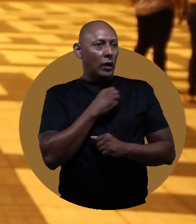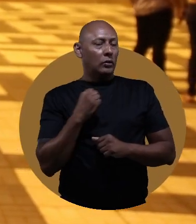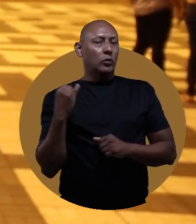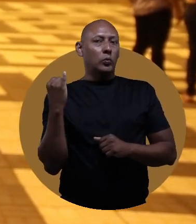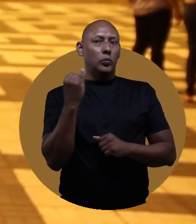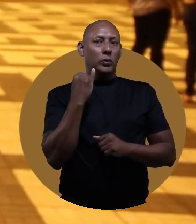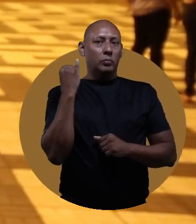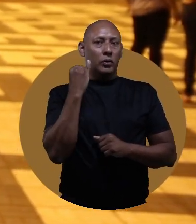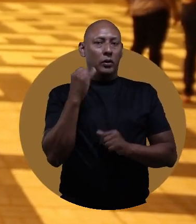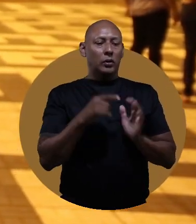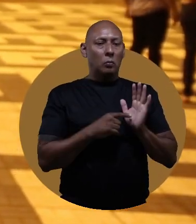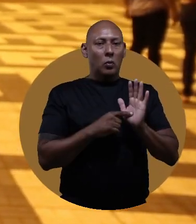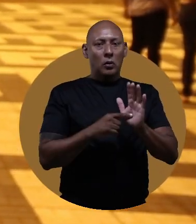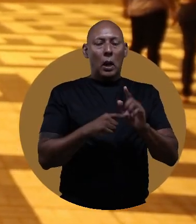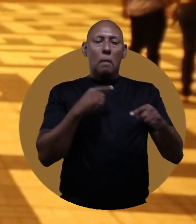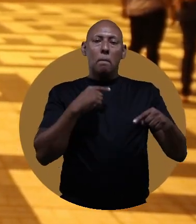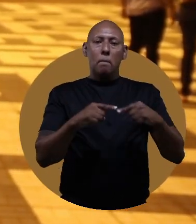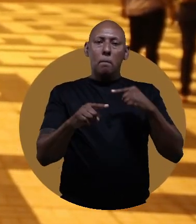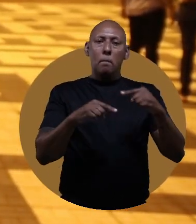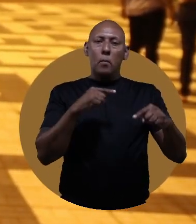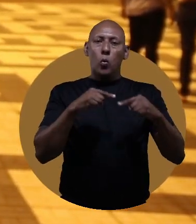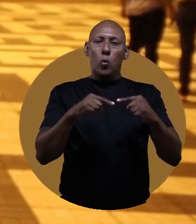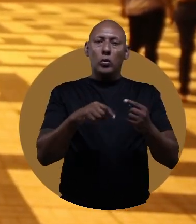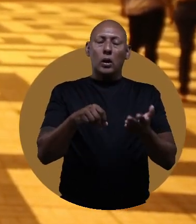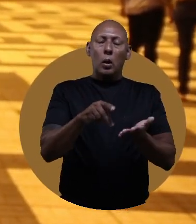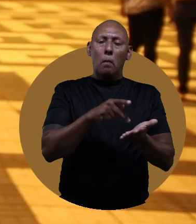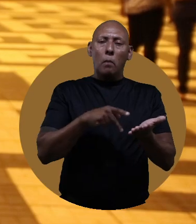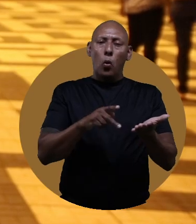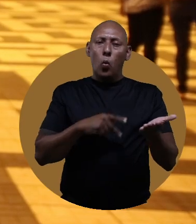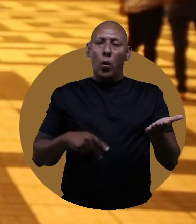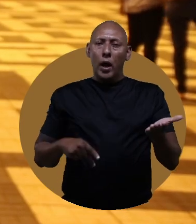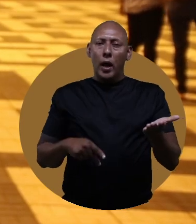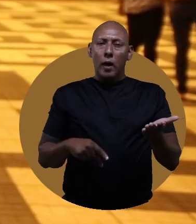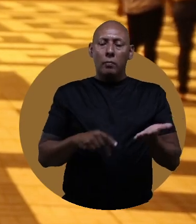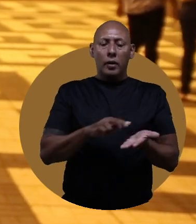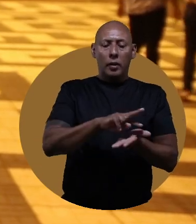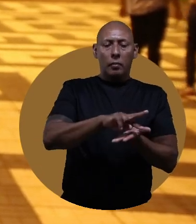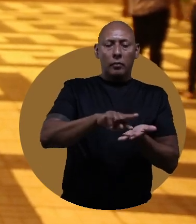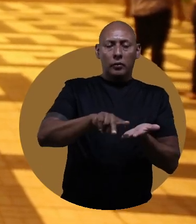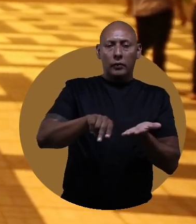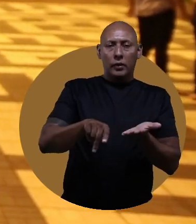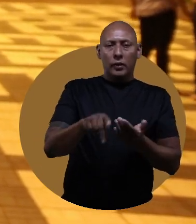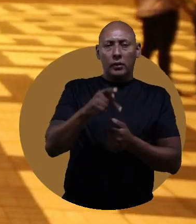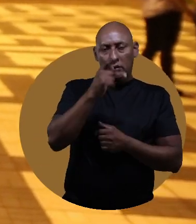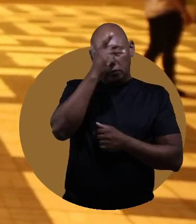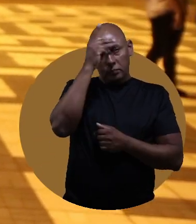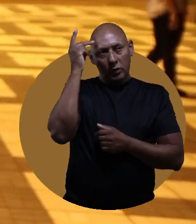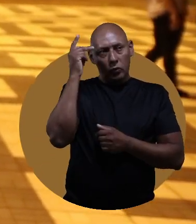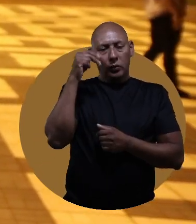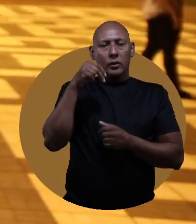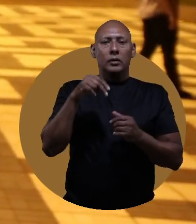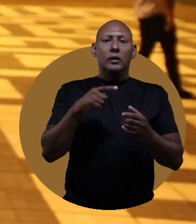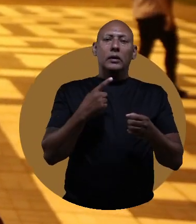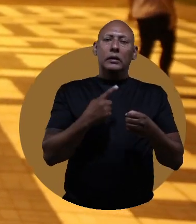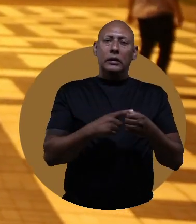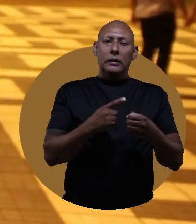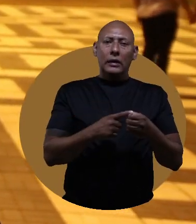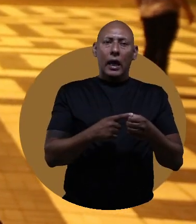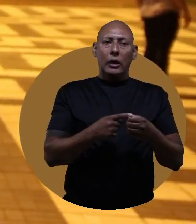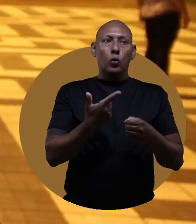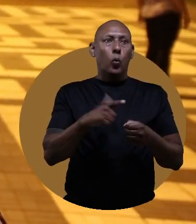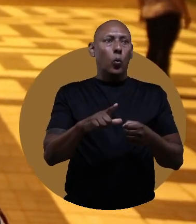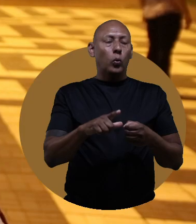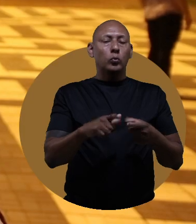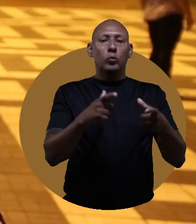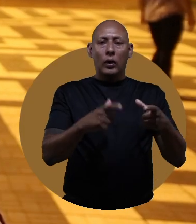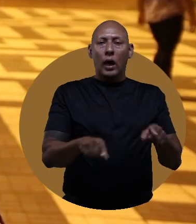importante trazer música, trazer poema pra rua, trazer artistas que são da cidade, que são de fora